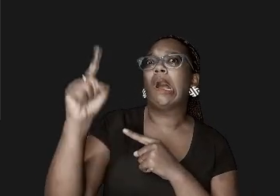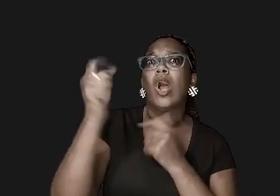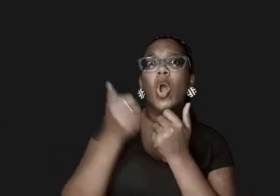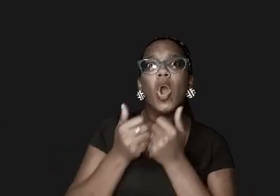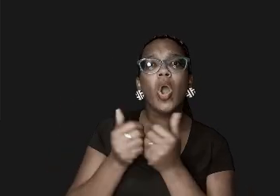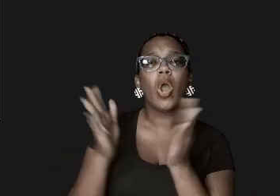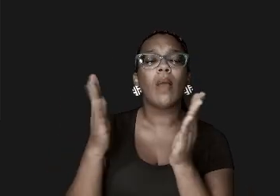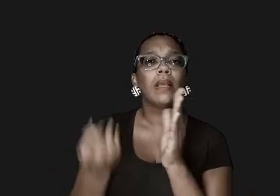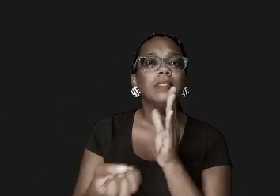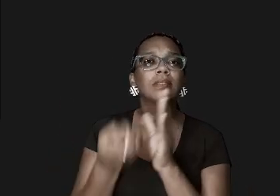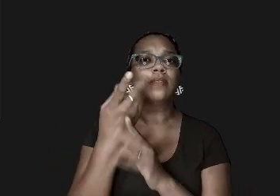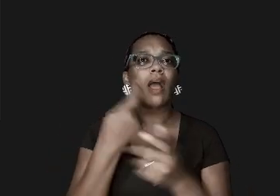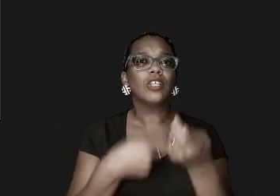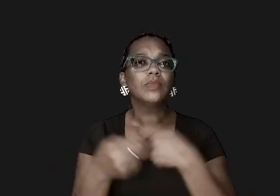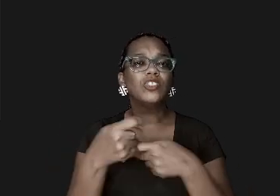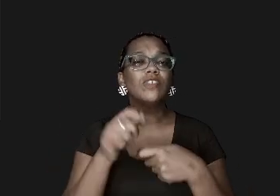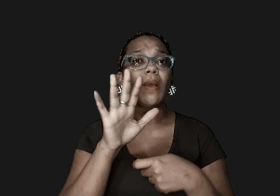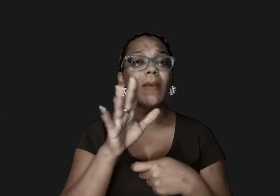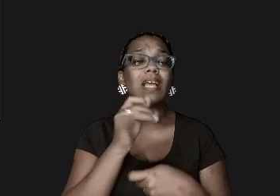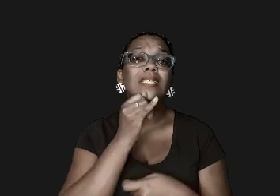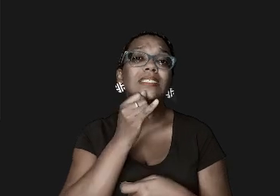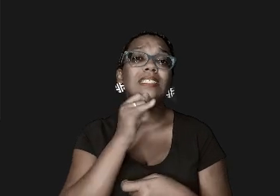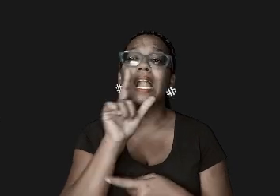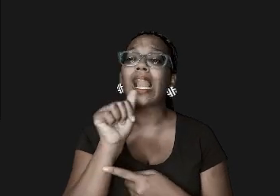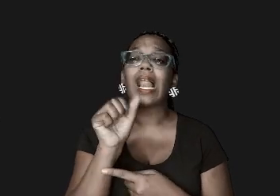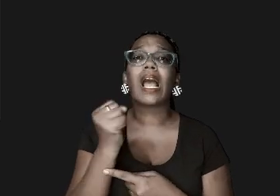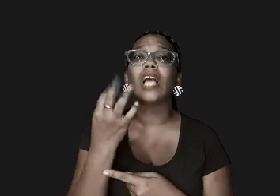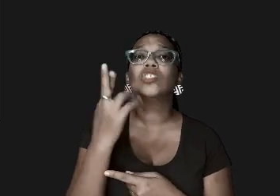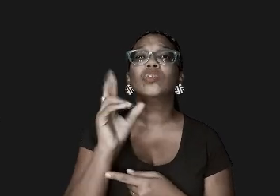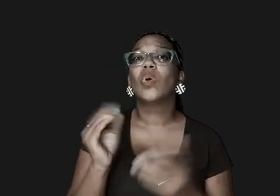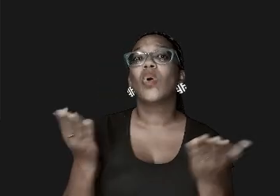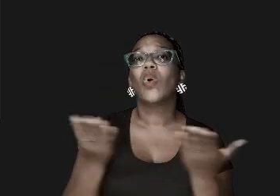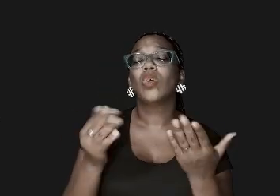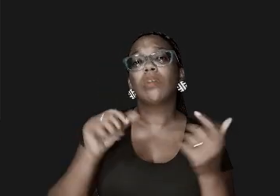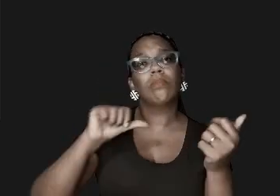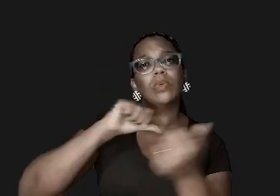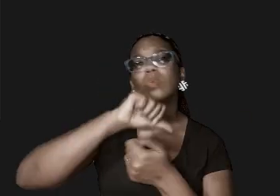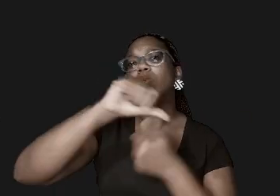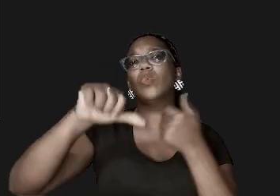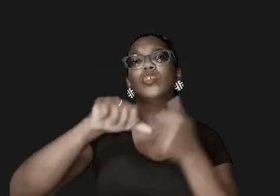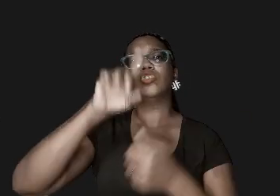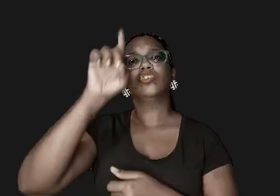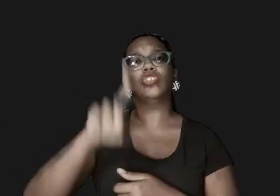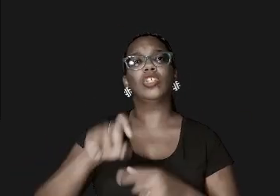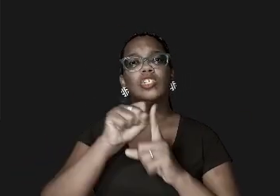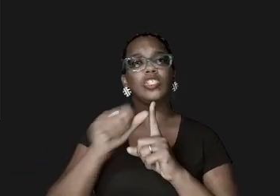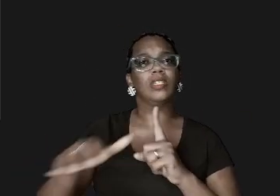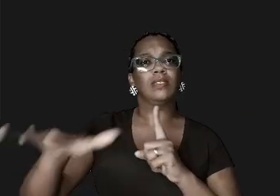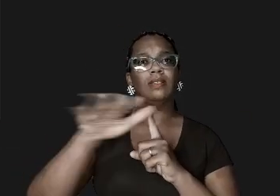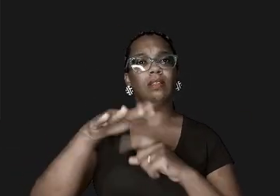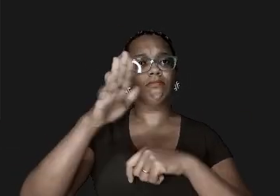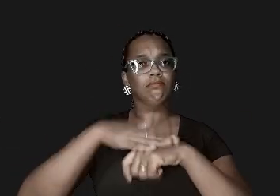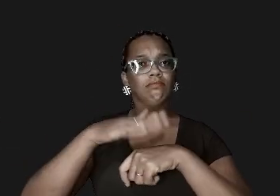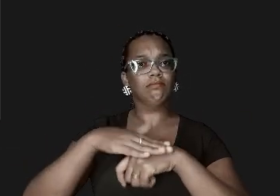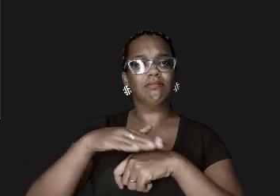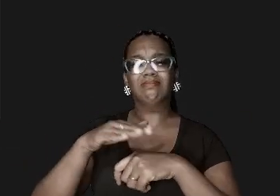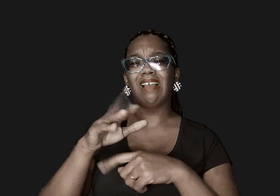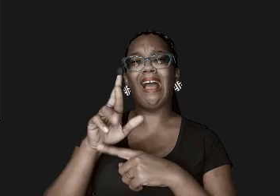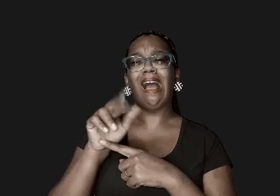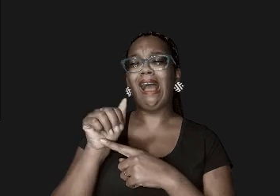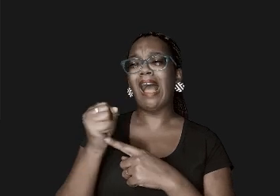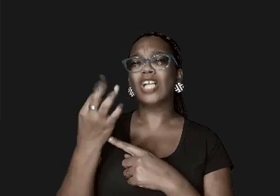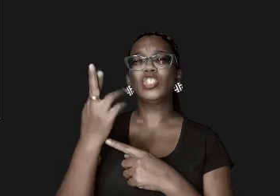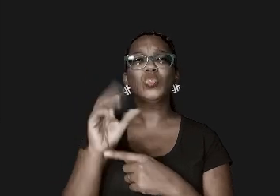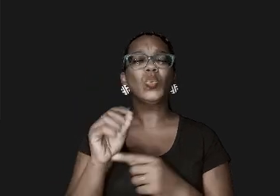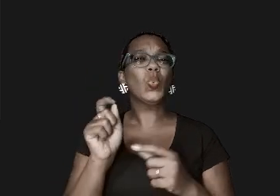alguém prometia ações de uma companhia que não existia do outro lado do continente quando começam a surgir esse tipo administrativo mas Sutil